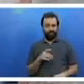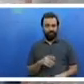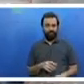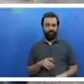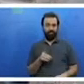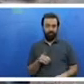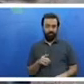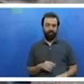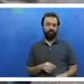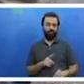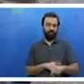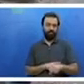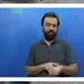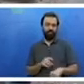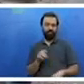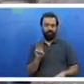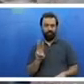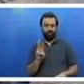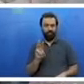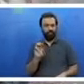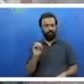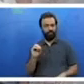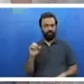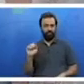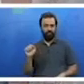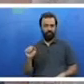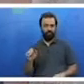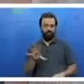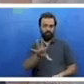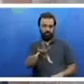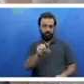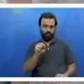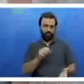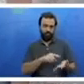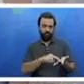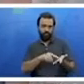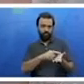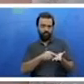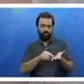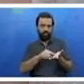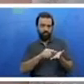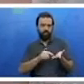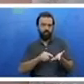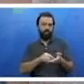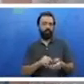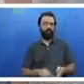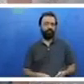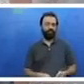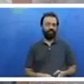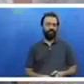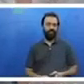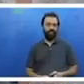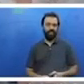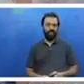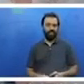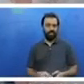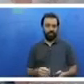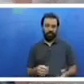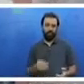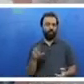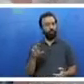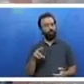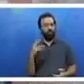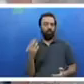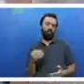30 segundinhos para vocês irem atrás de uma calculadora, pegar uma calculadora aí, ou pega do celular